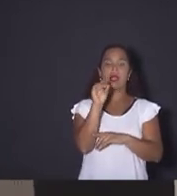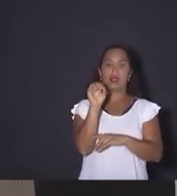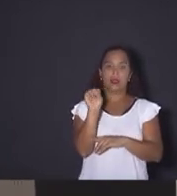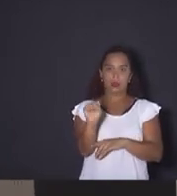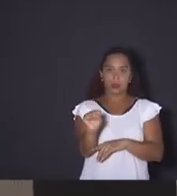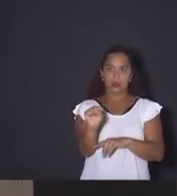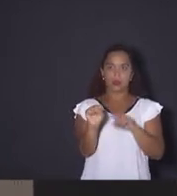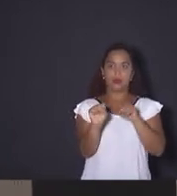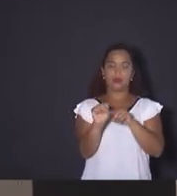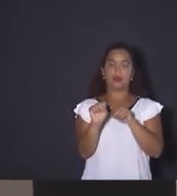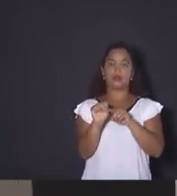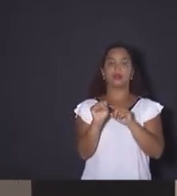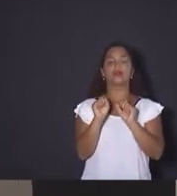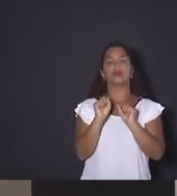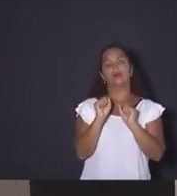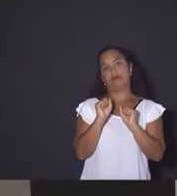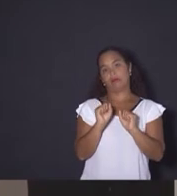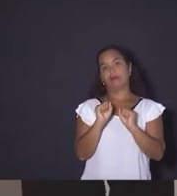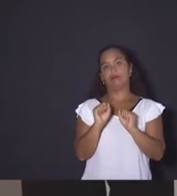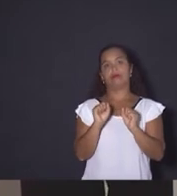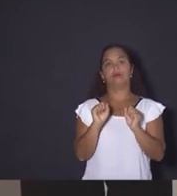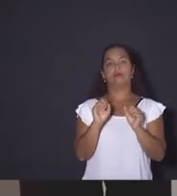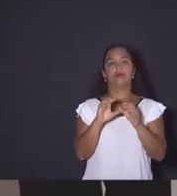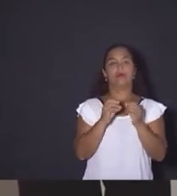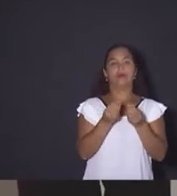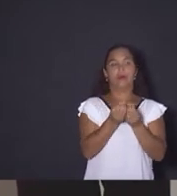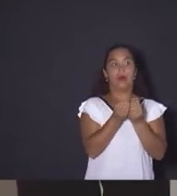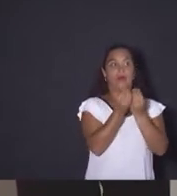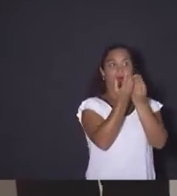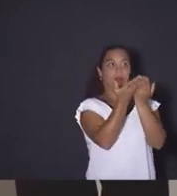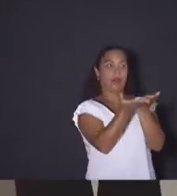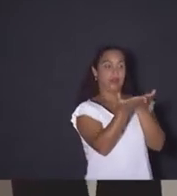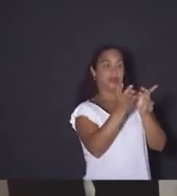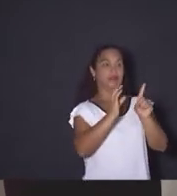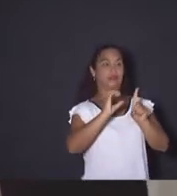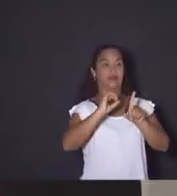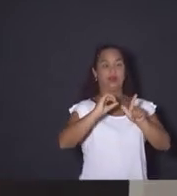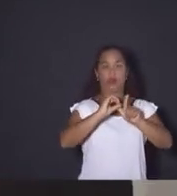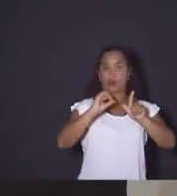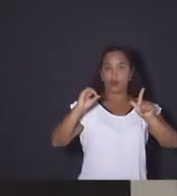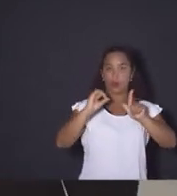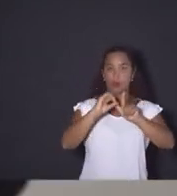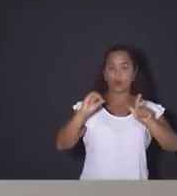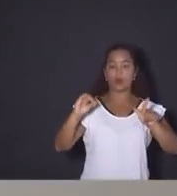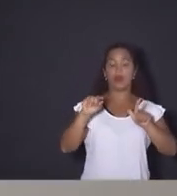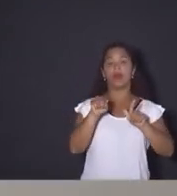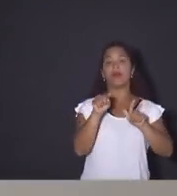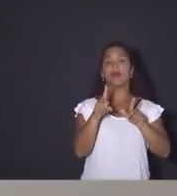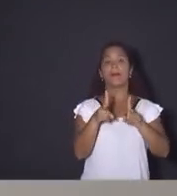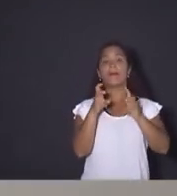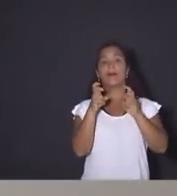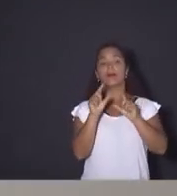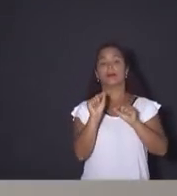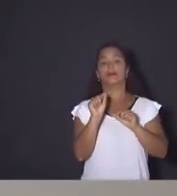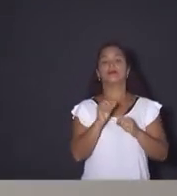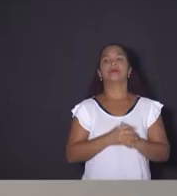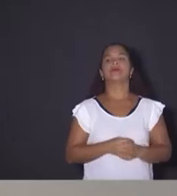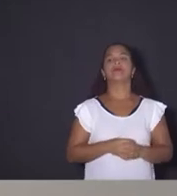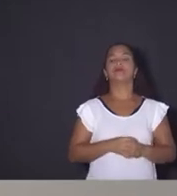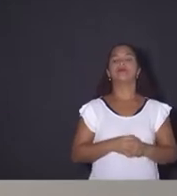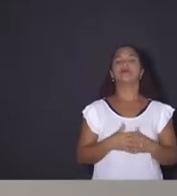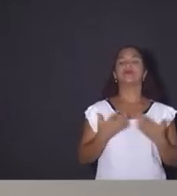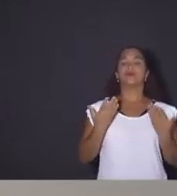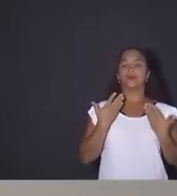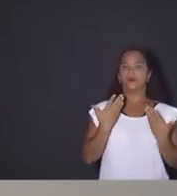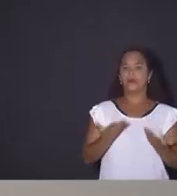que esses dados estão dessa maneira, cerceados para a Google. Como você vê isso? Quando eu mencionava o